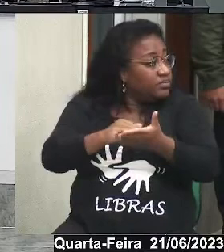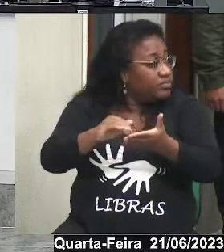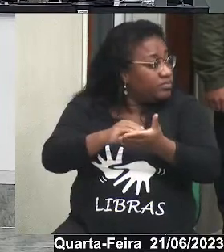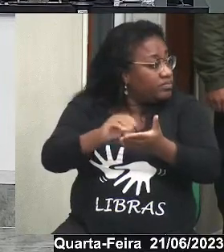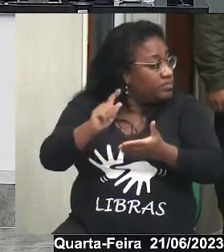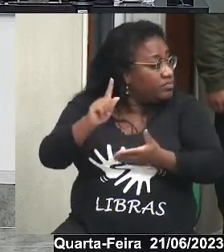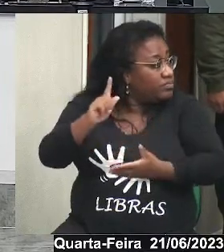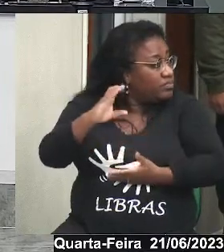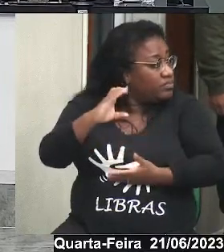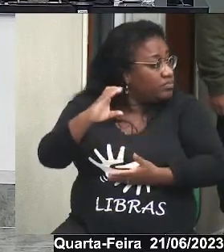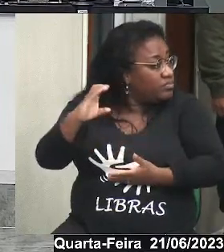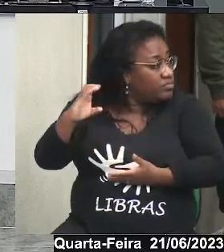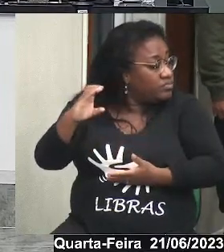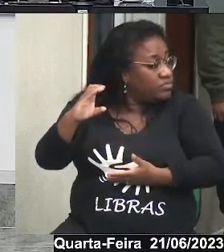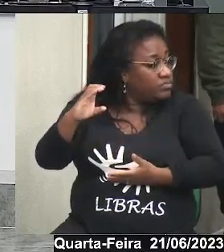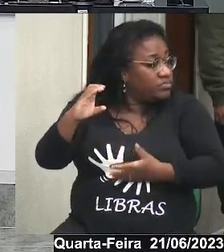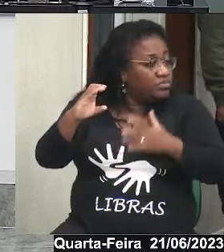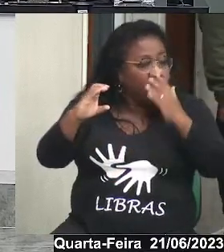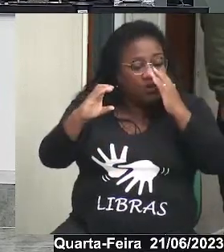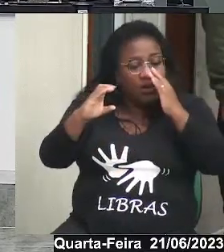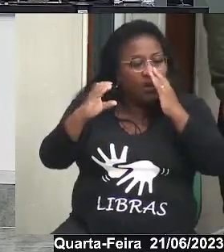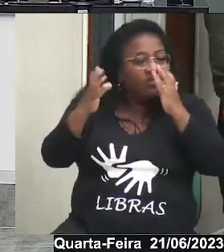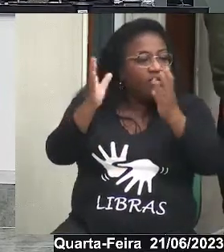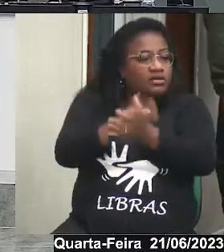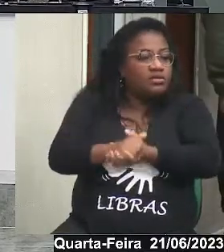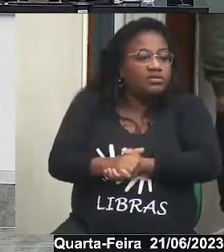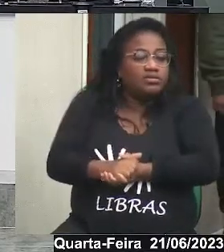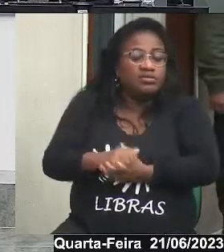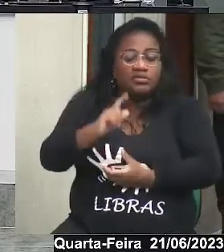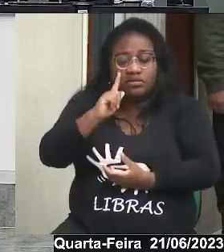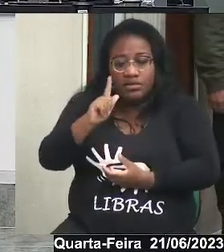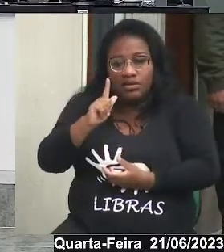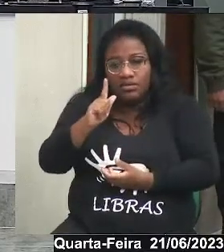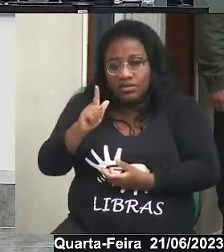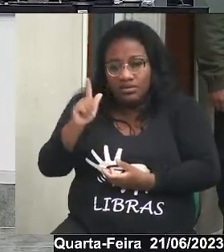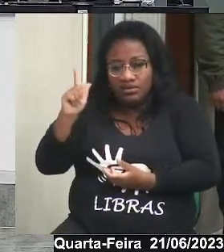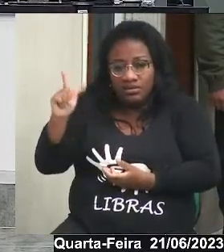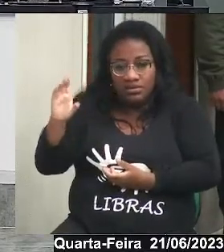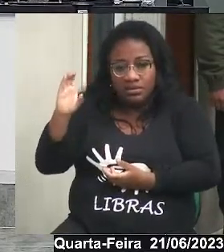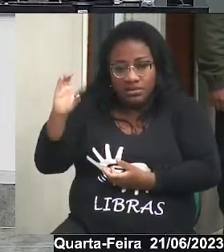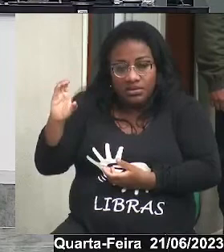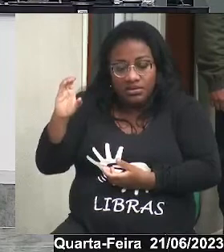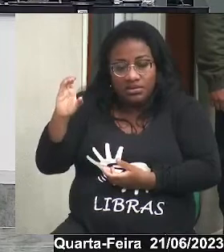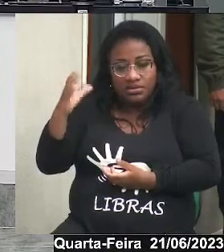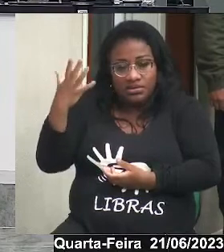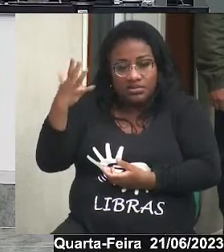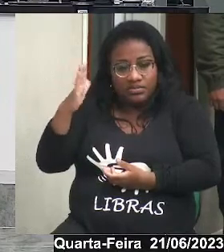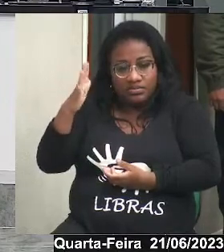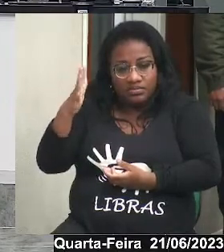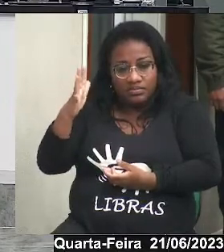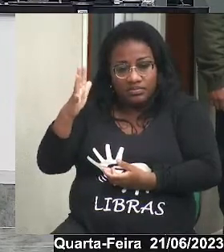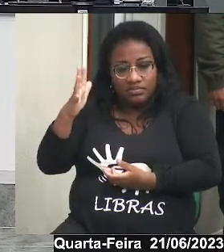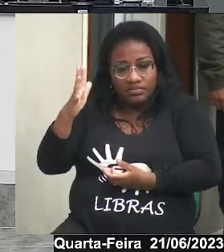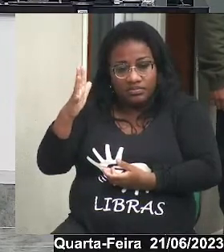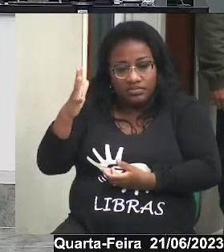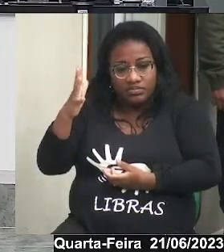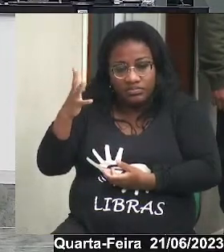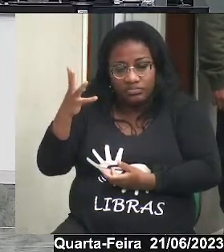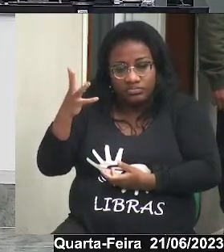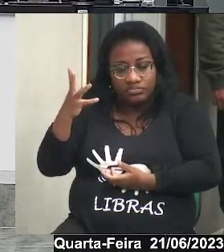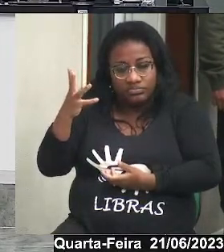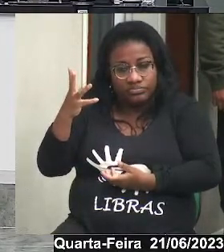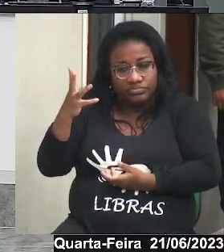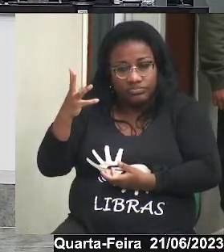Reginaldo, GCM Veríssimo, GCM Cleito, GCM Luiz Andrade pelo empenho e ação que resultou